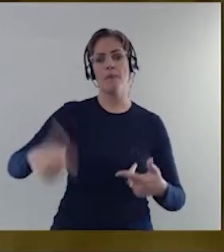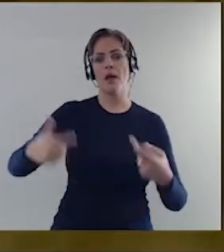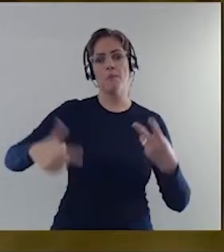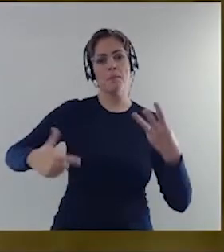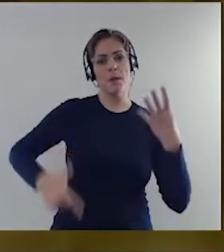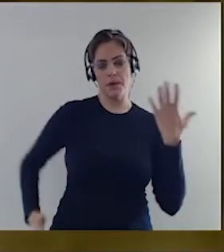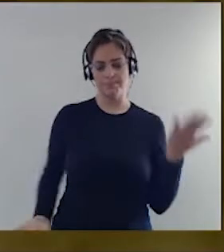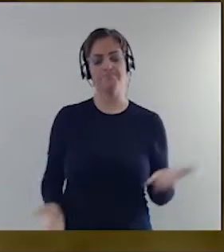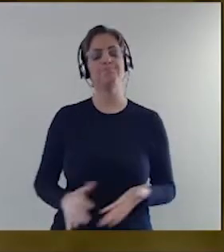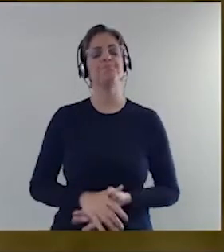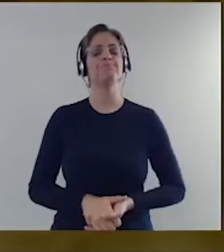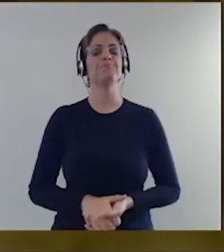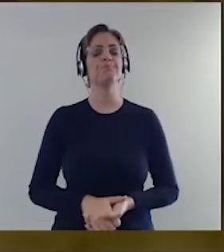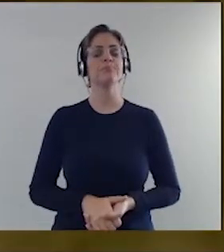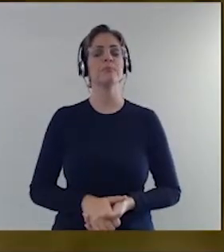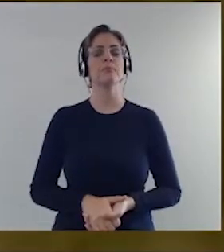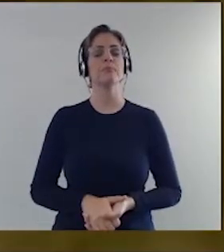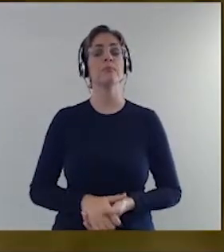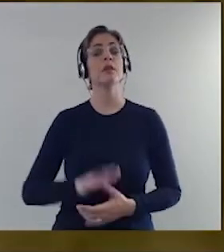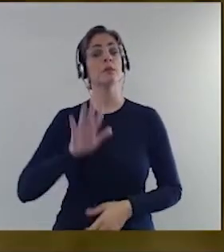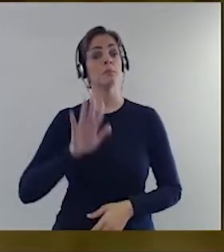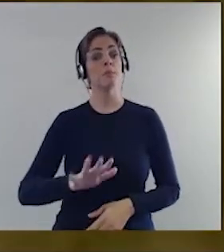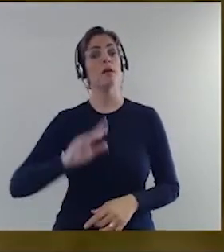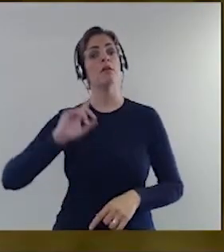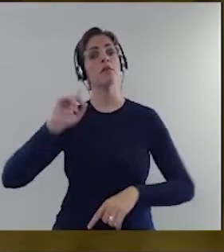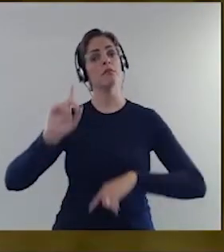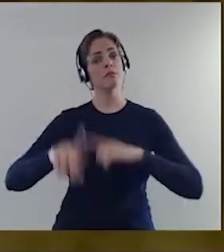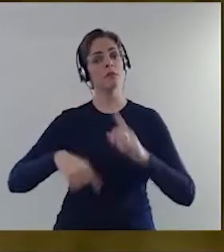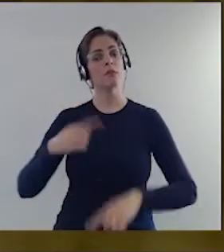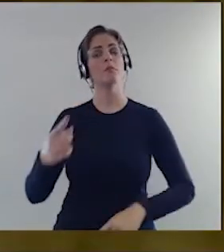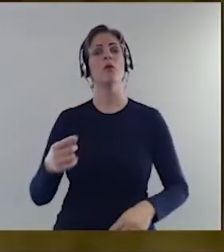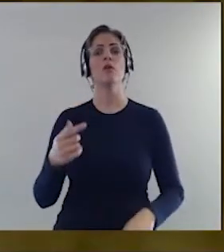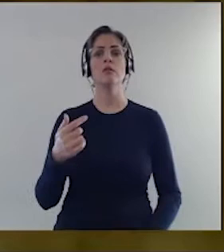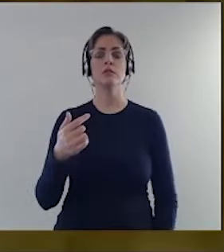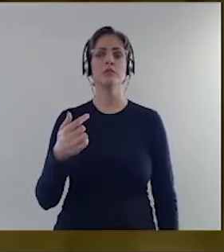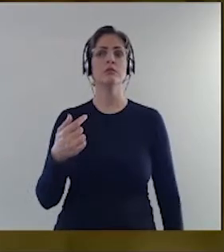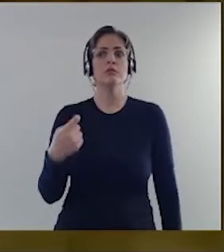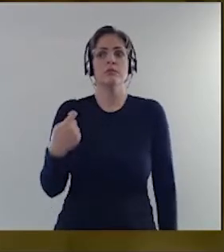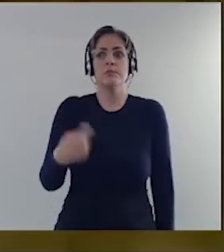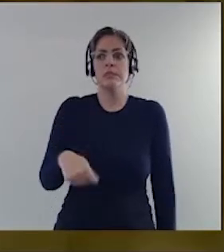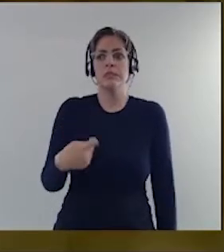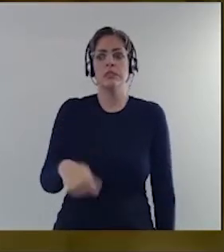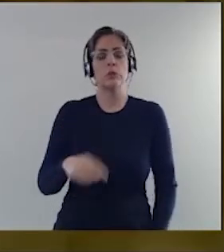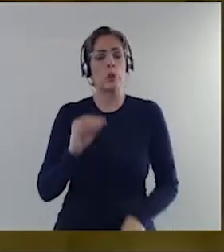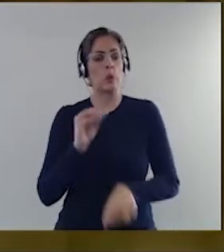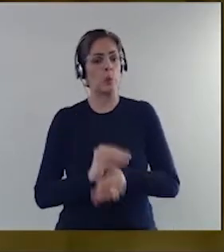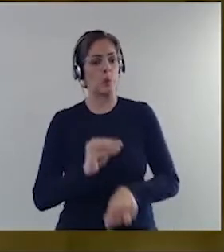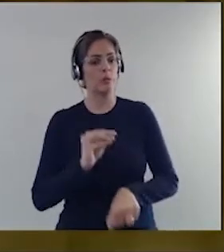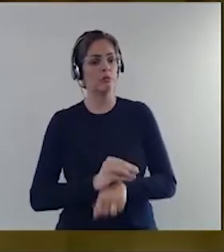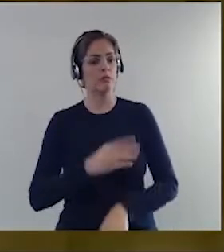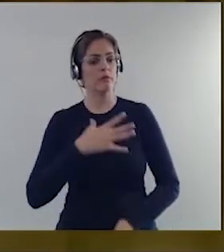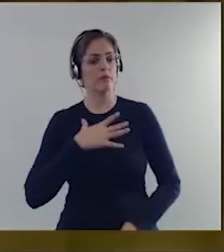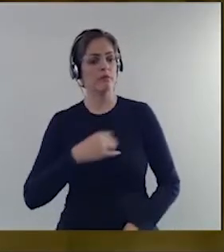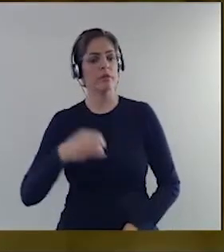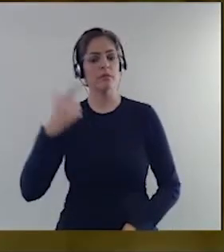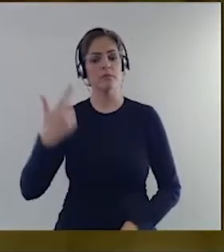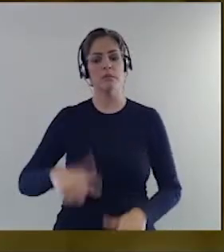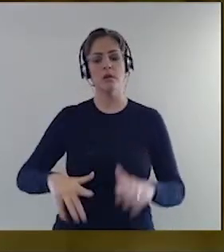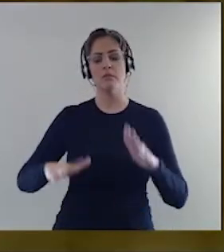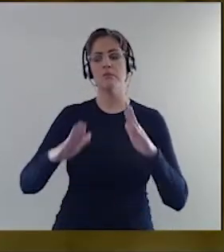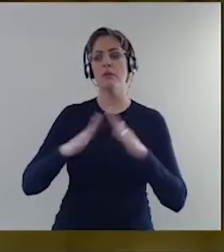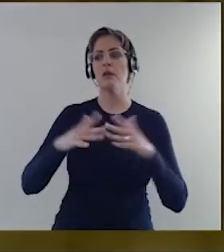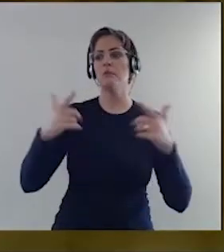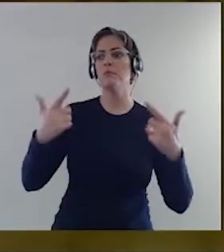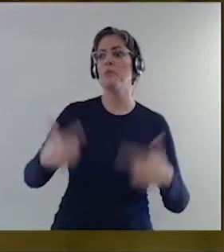E a partir de um dado momento, passaram a precisar acumular os cuidados com os filhos com os enfrentamentos